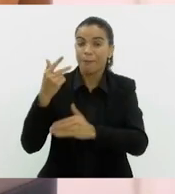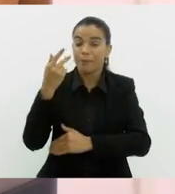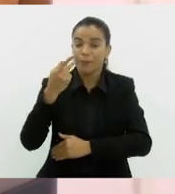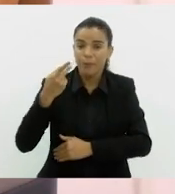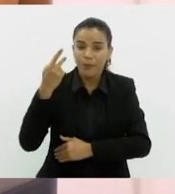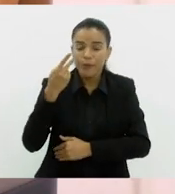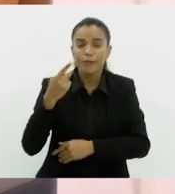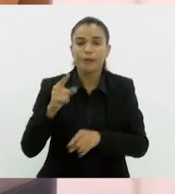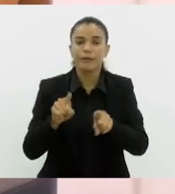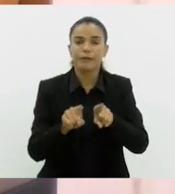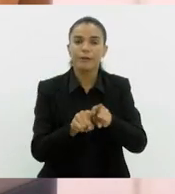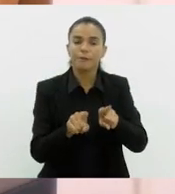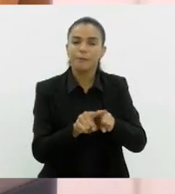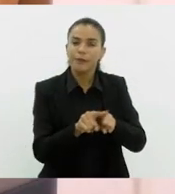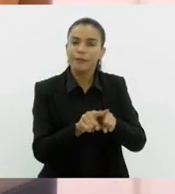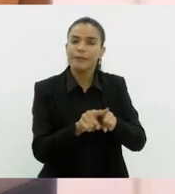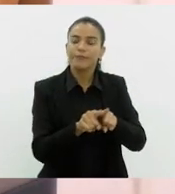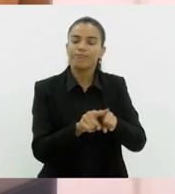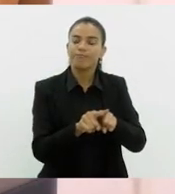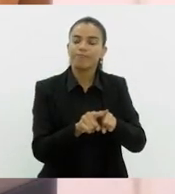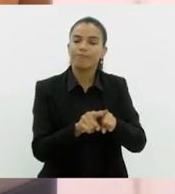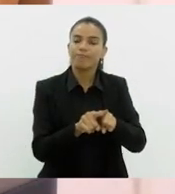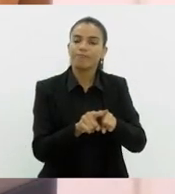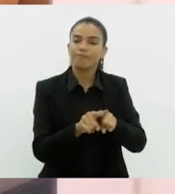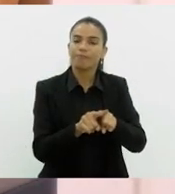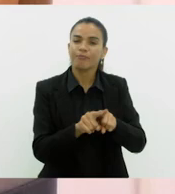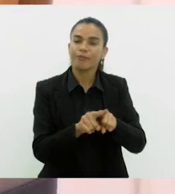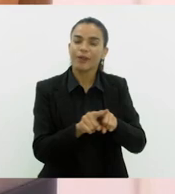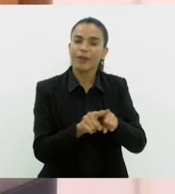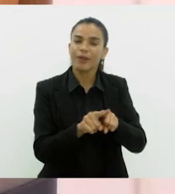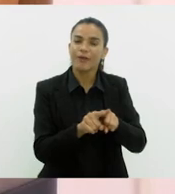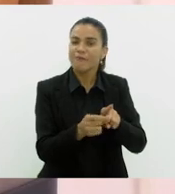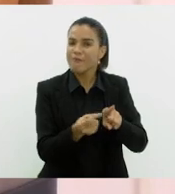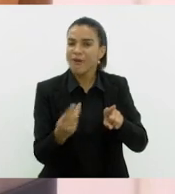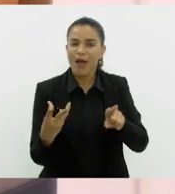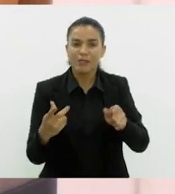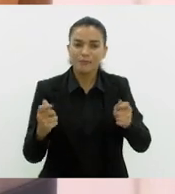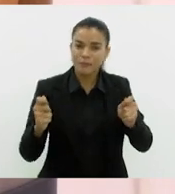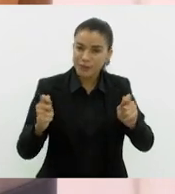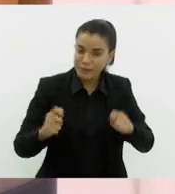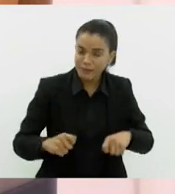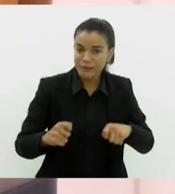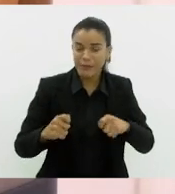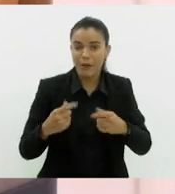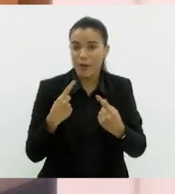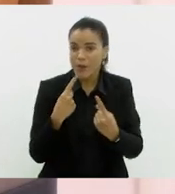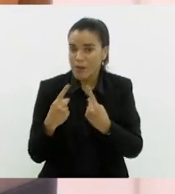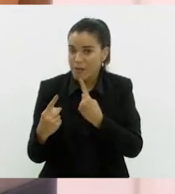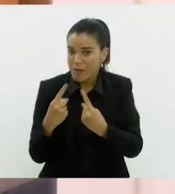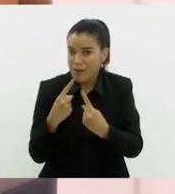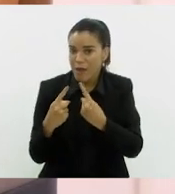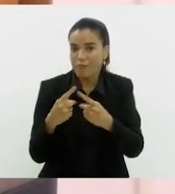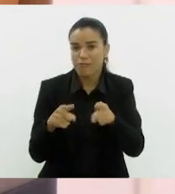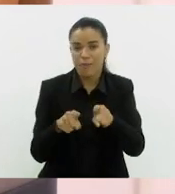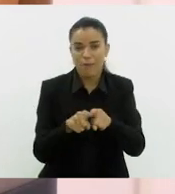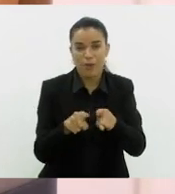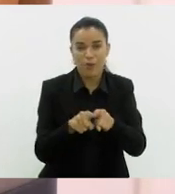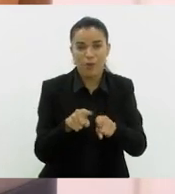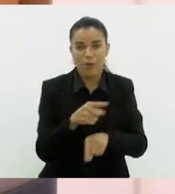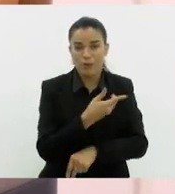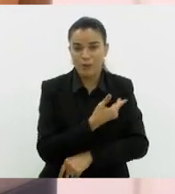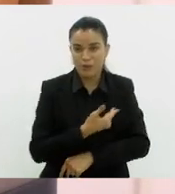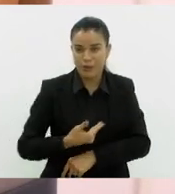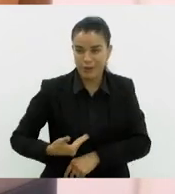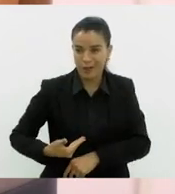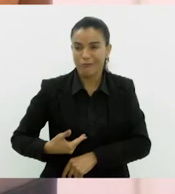esse possibilidades de diálogo com os municípios, com os estados e